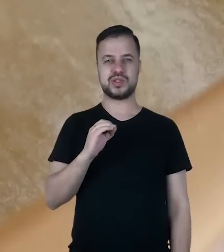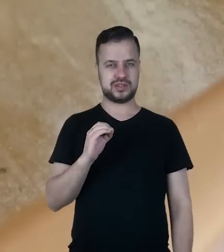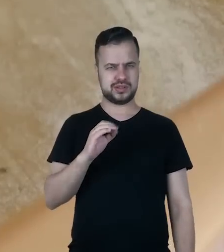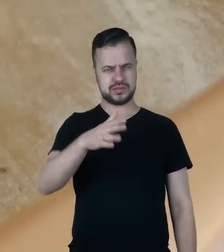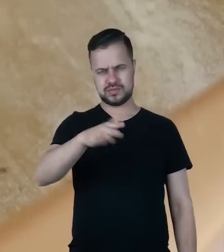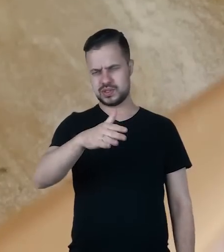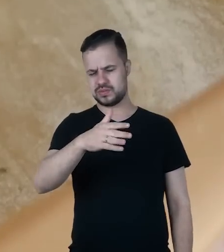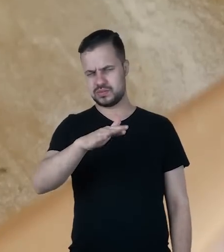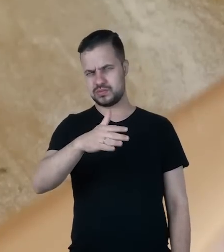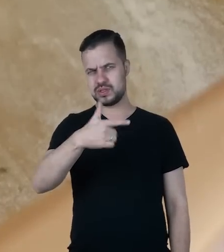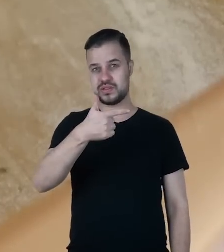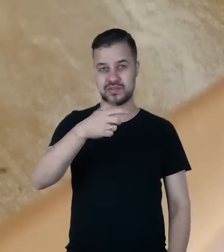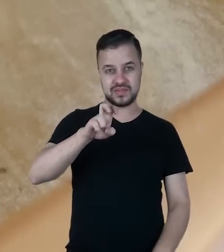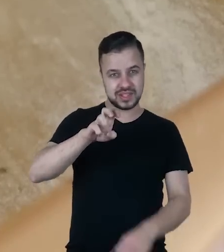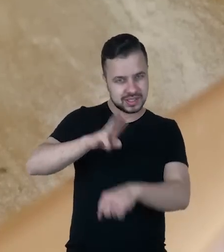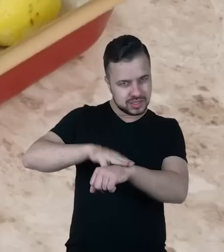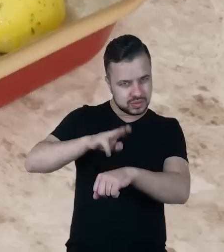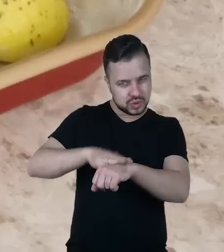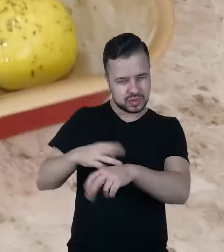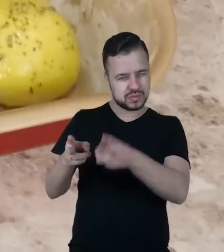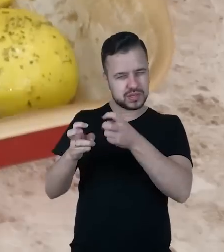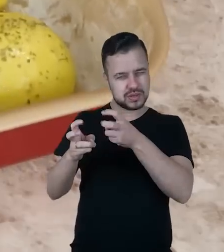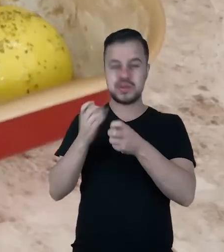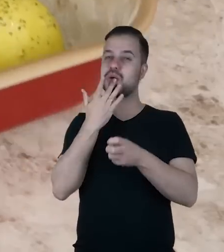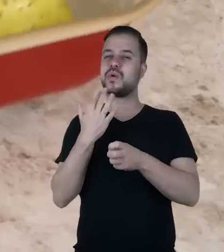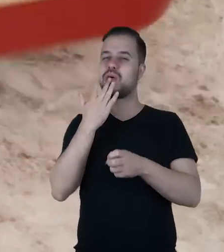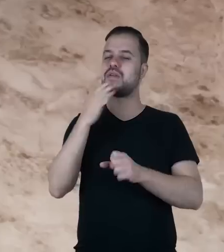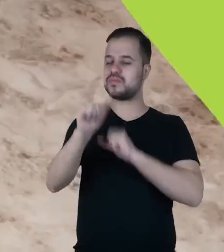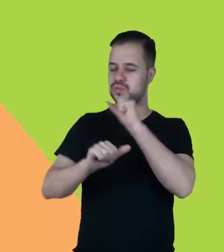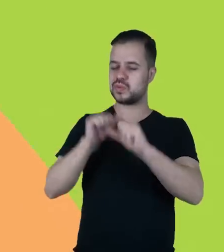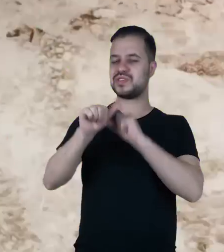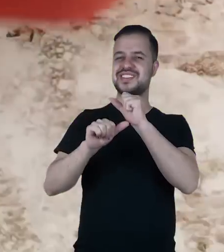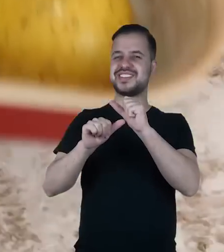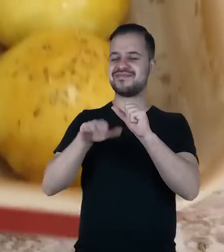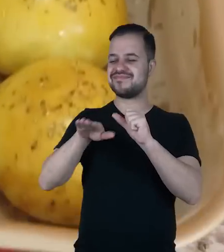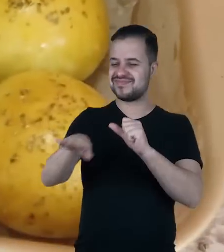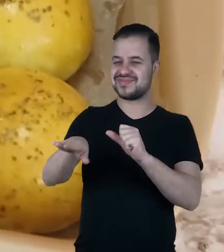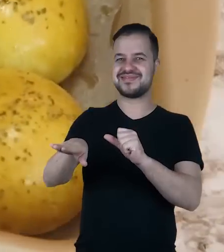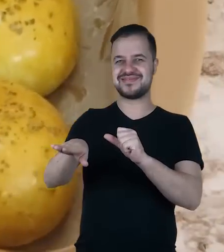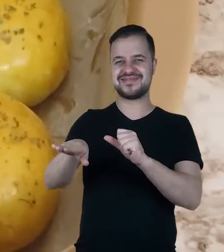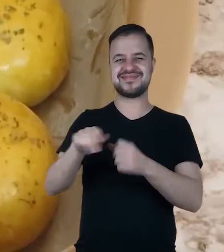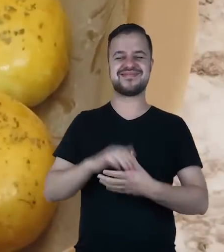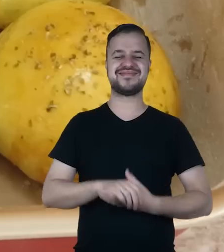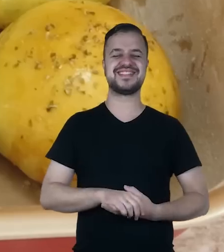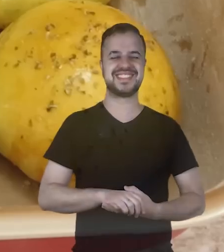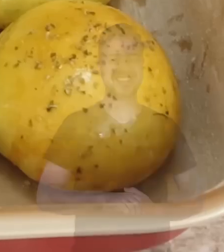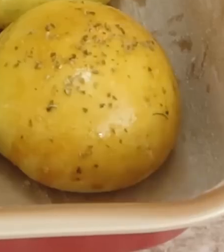graus por uns 25 minutos, até ficar douradinho na parte de cima.